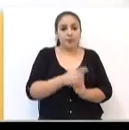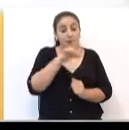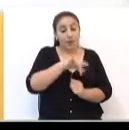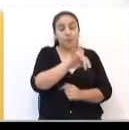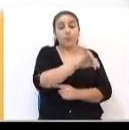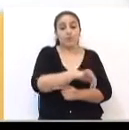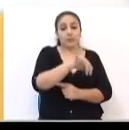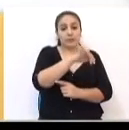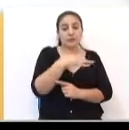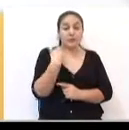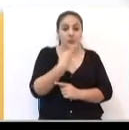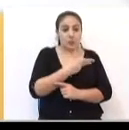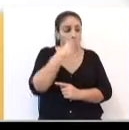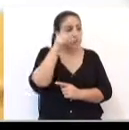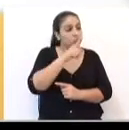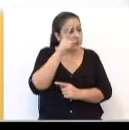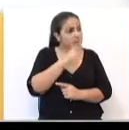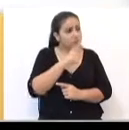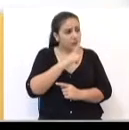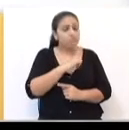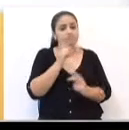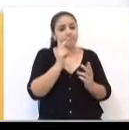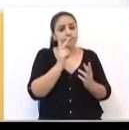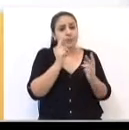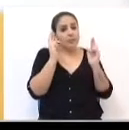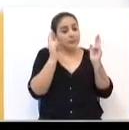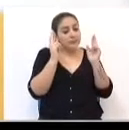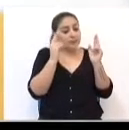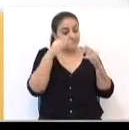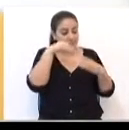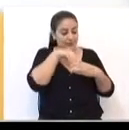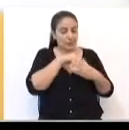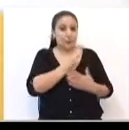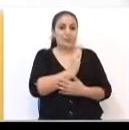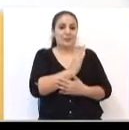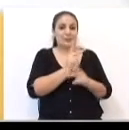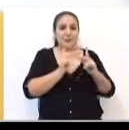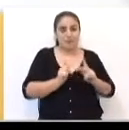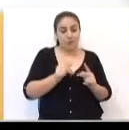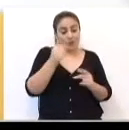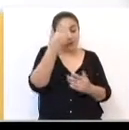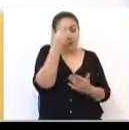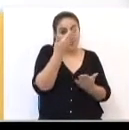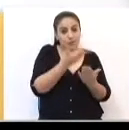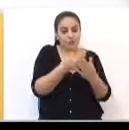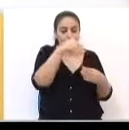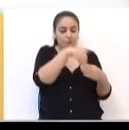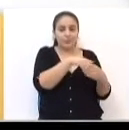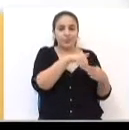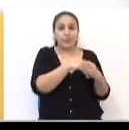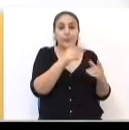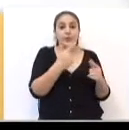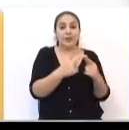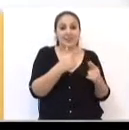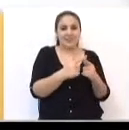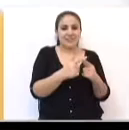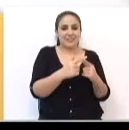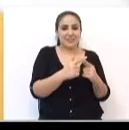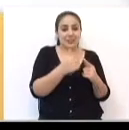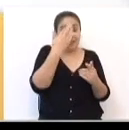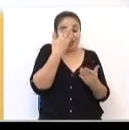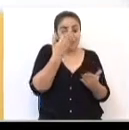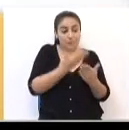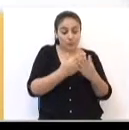essencial para que nós possamos colocar esperança no coração das pessoas. E eu acredito que essa votação é tão somente crédito de